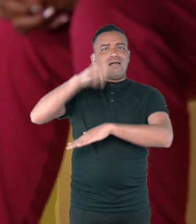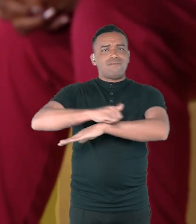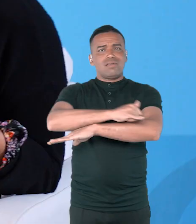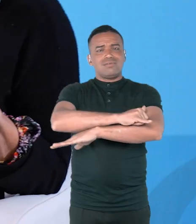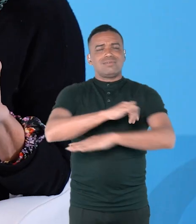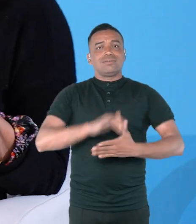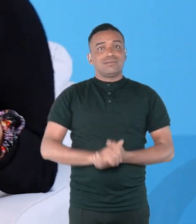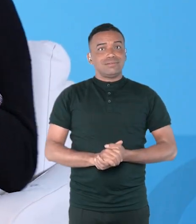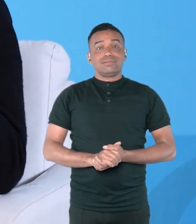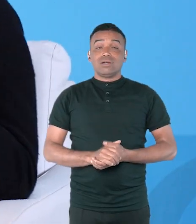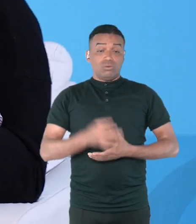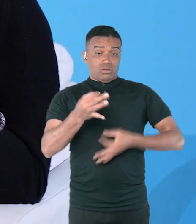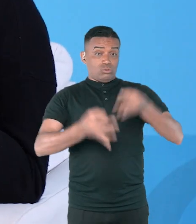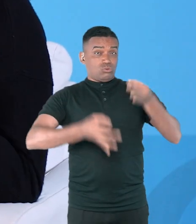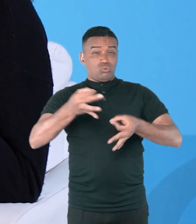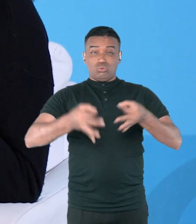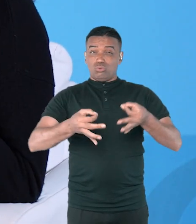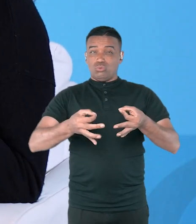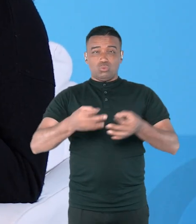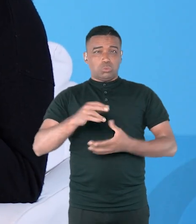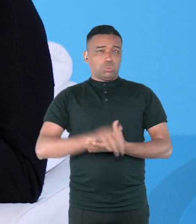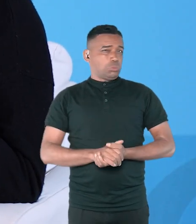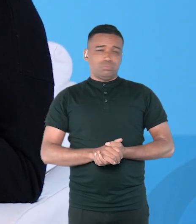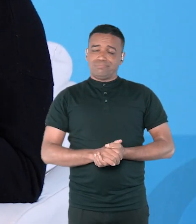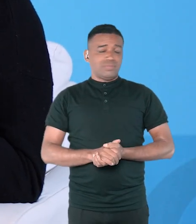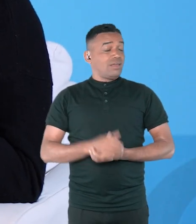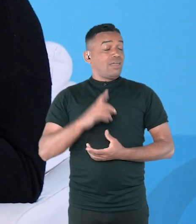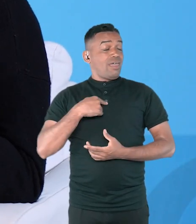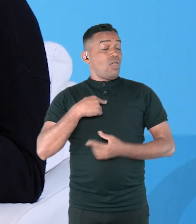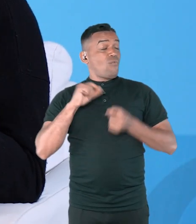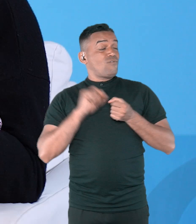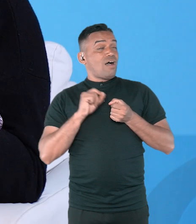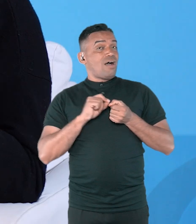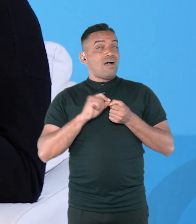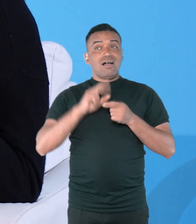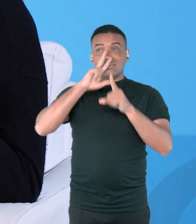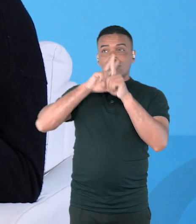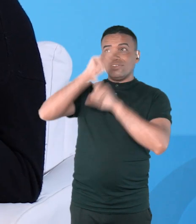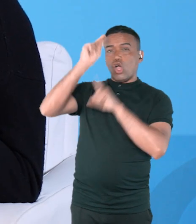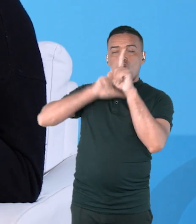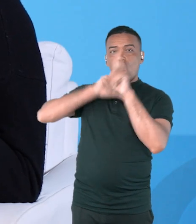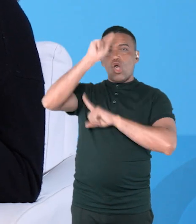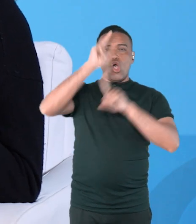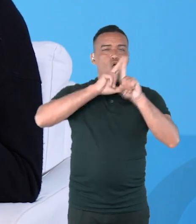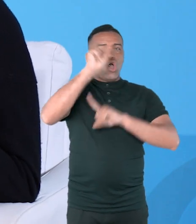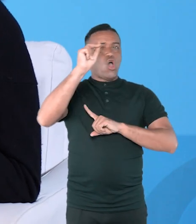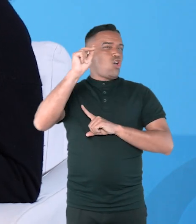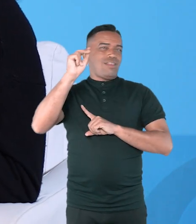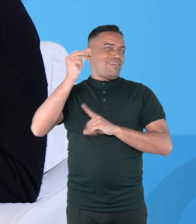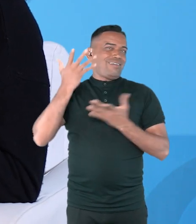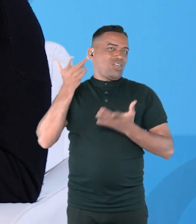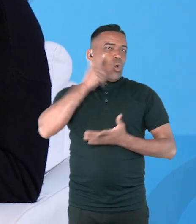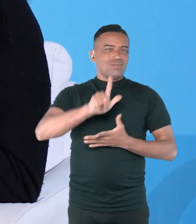braços cruzados acompanha a fala de Denise. Aquilo que a gente faz, aquilo que a gente conquista, que a gente